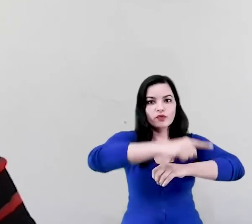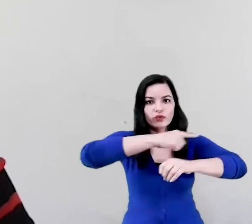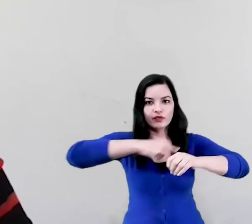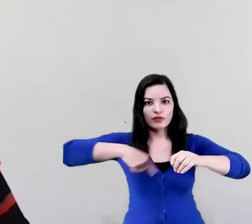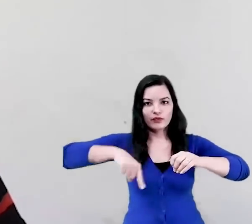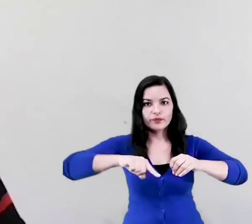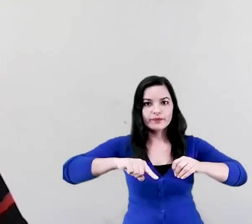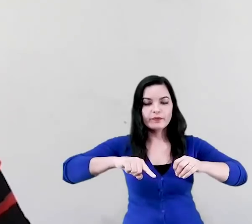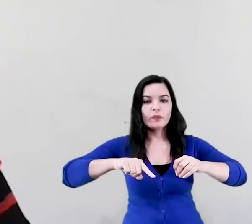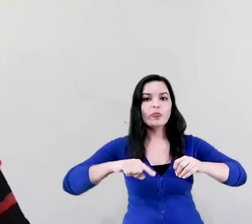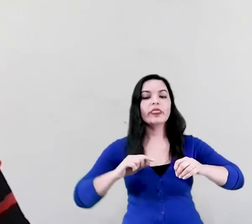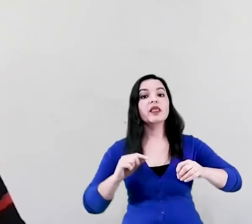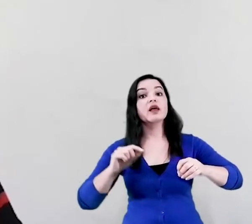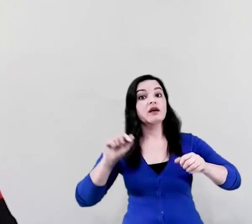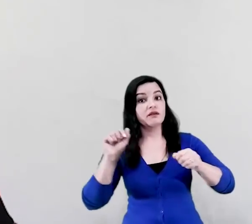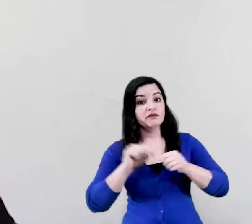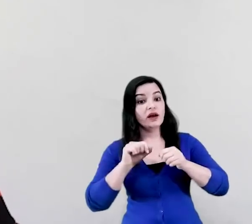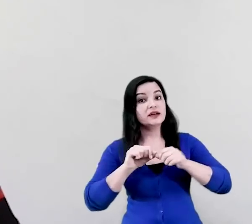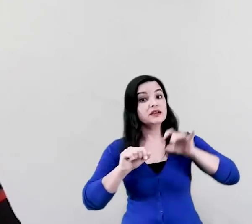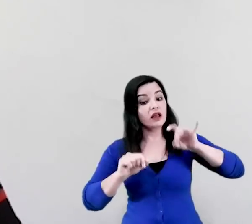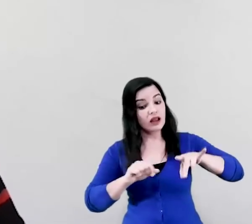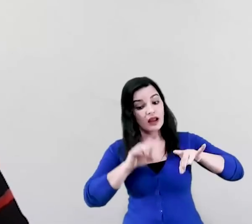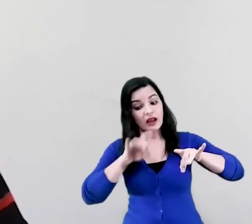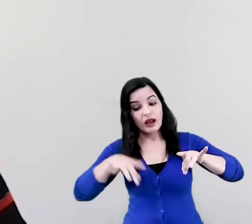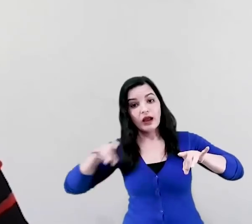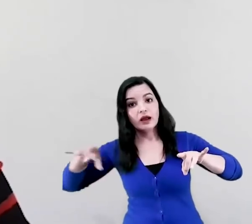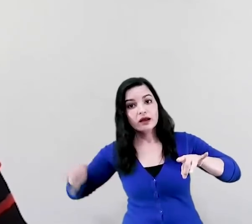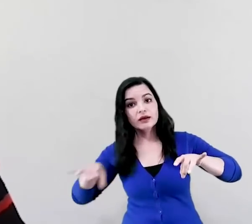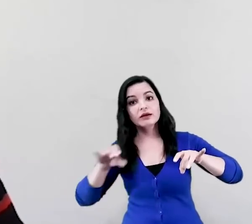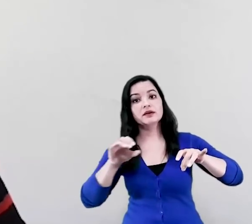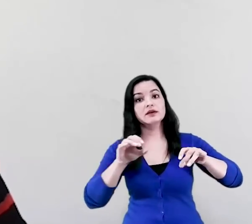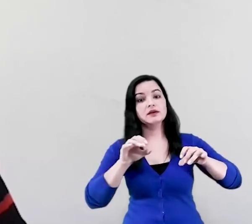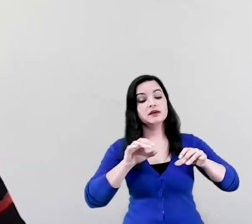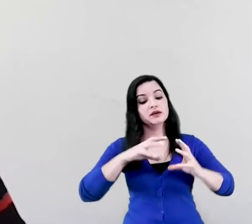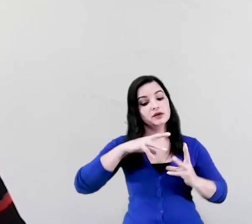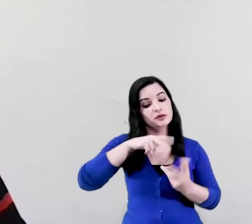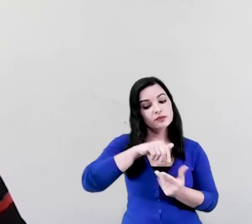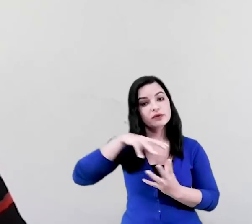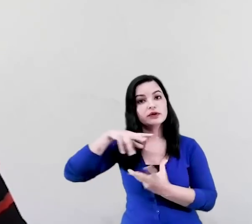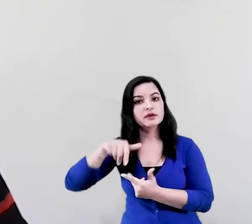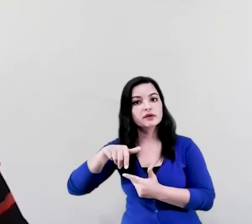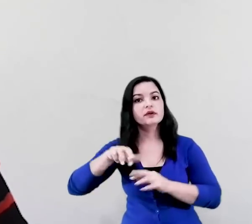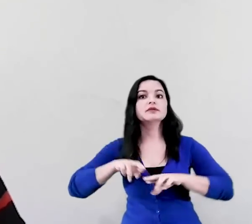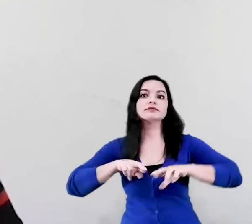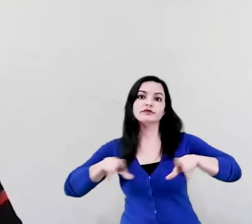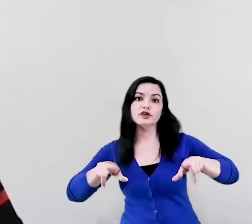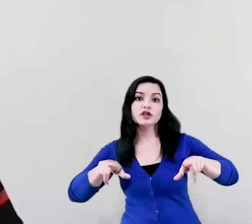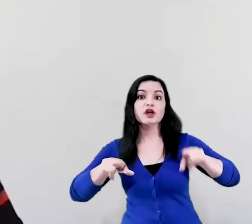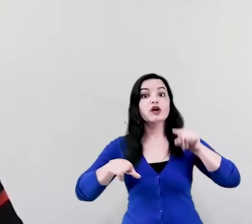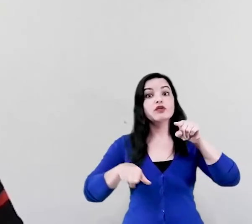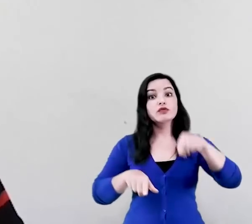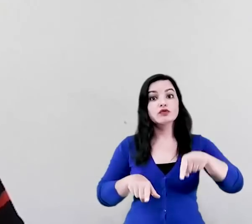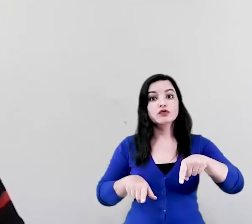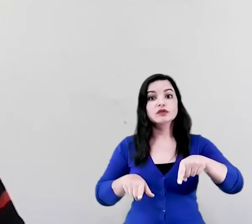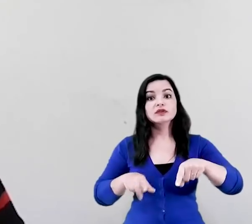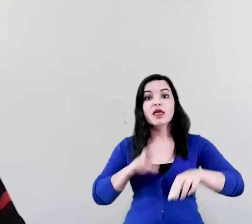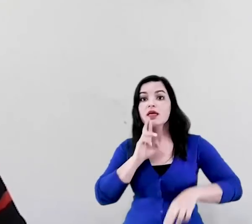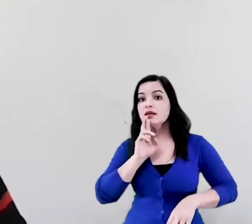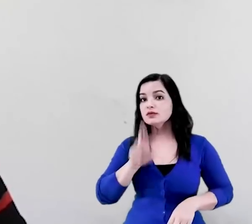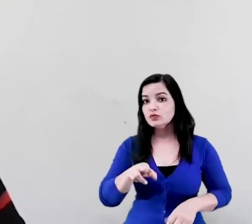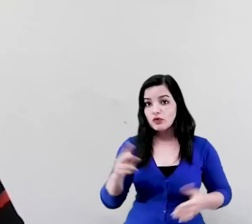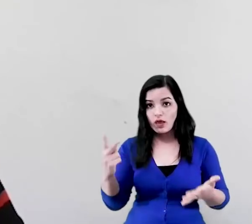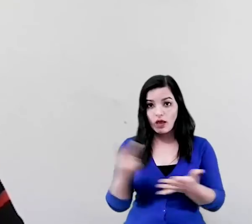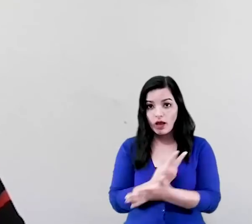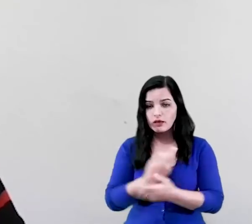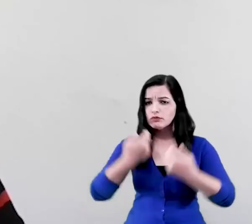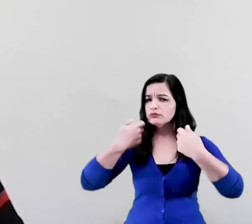que eles sejam muito diferentes. Não precisa mudar a sua resposta. Essas concepções iniciais,